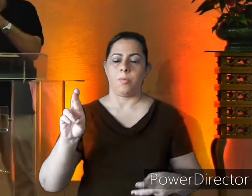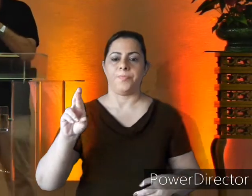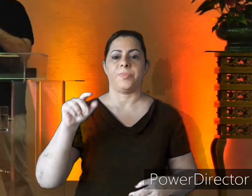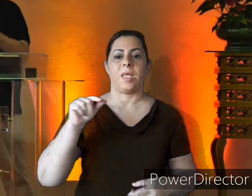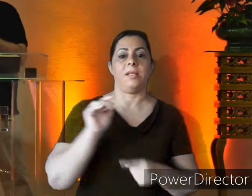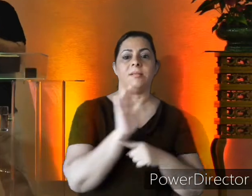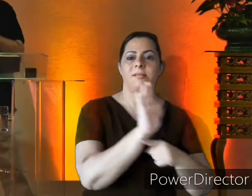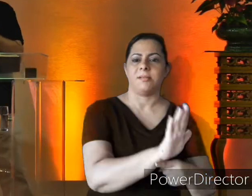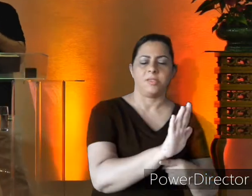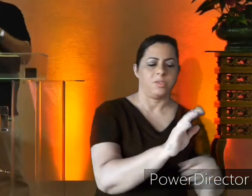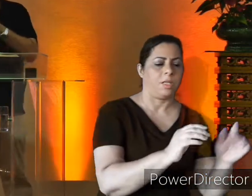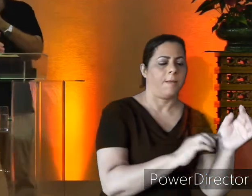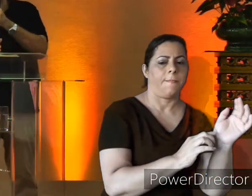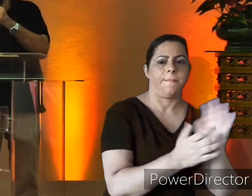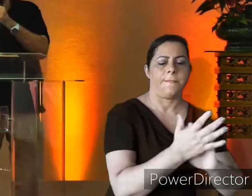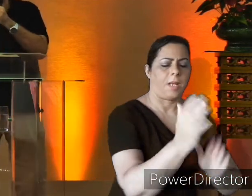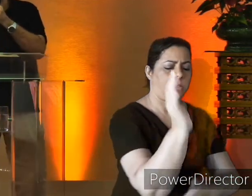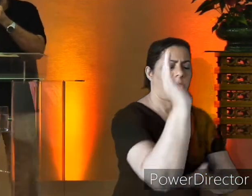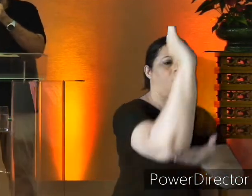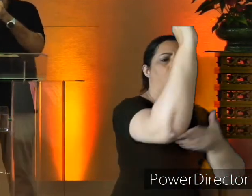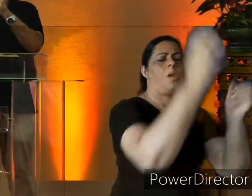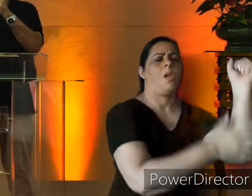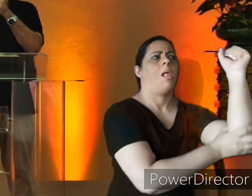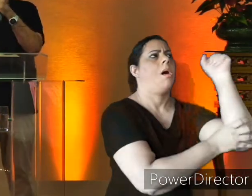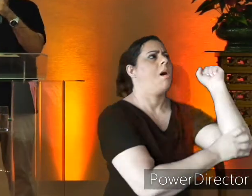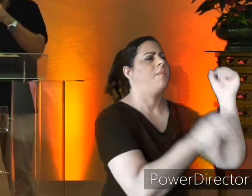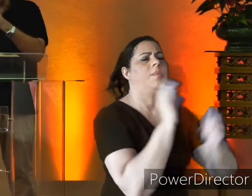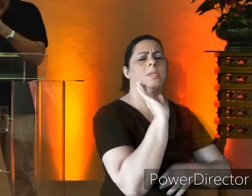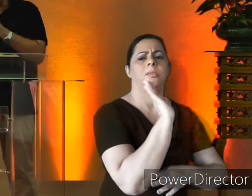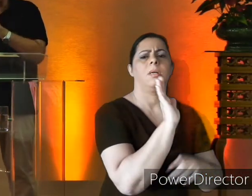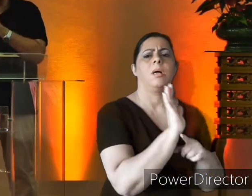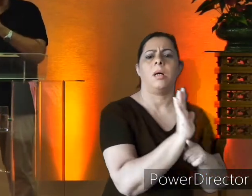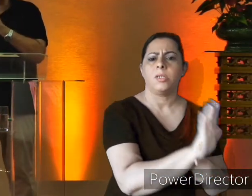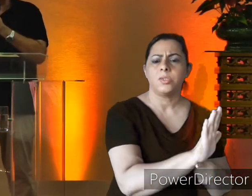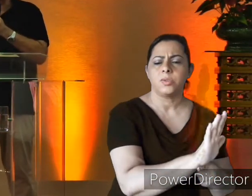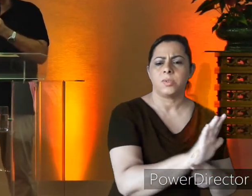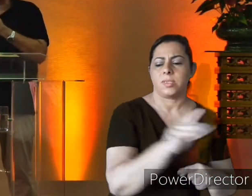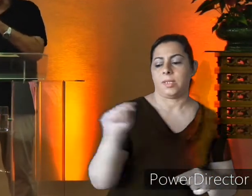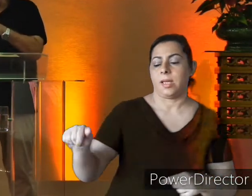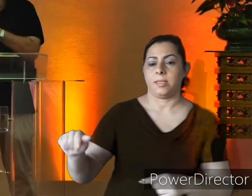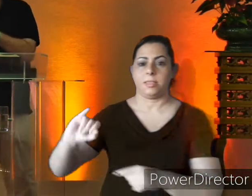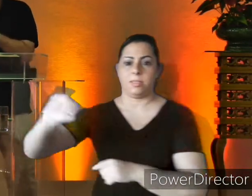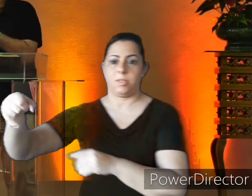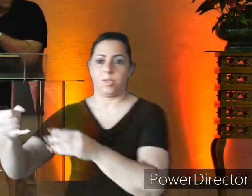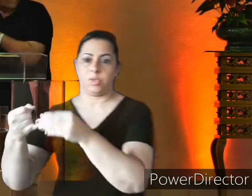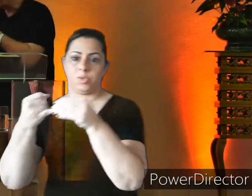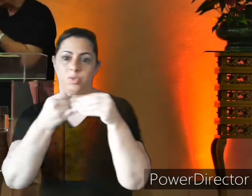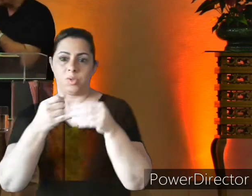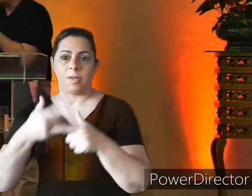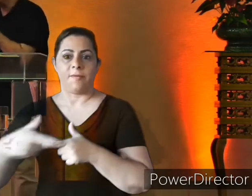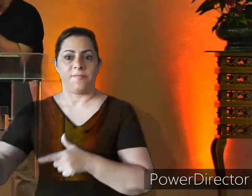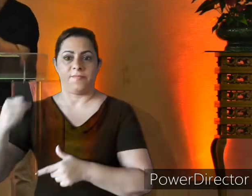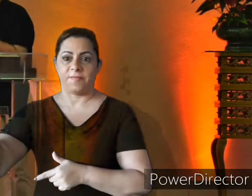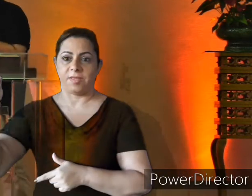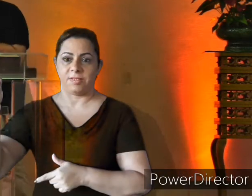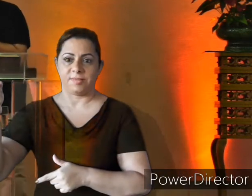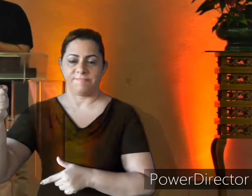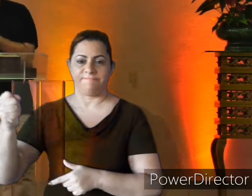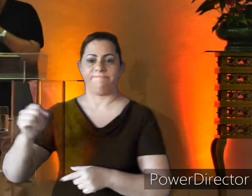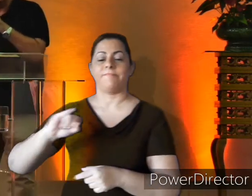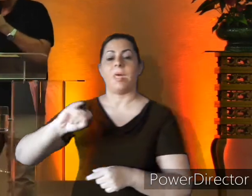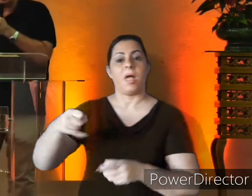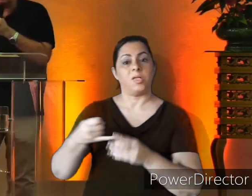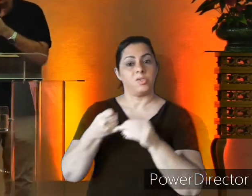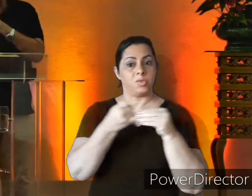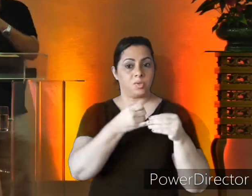com Moisés, e precisamos aprender com a palavra de Deus. Josué agora líder, ele estava também em uma